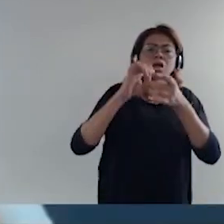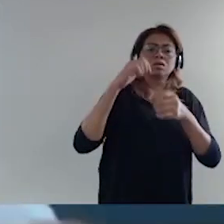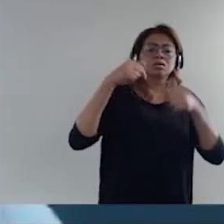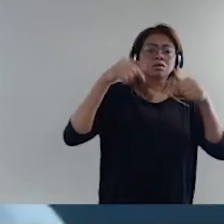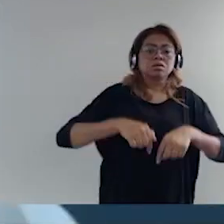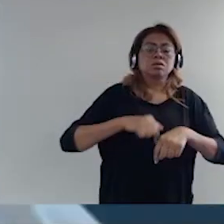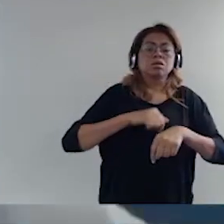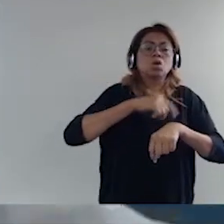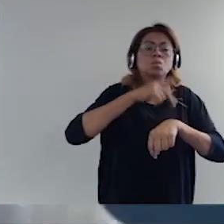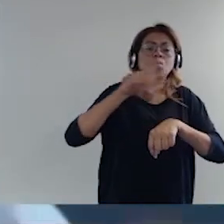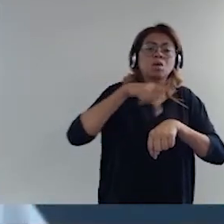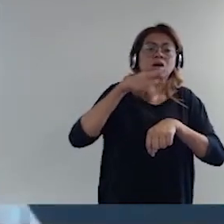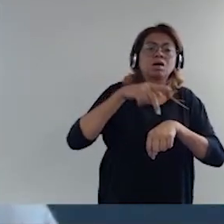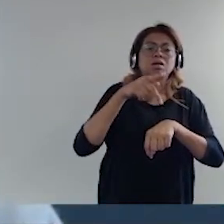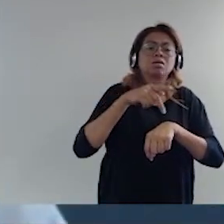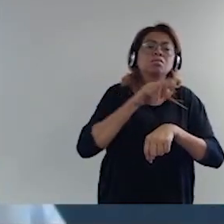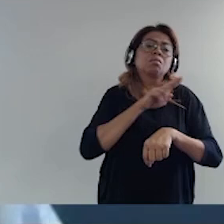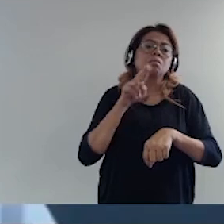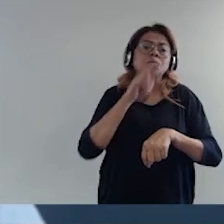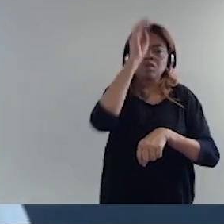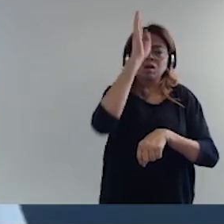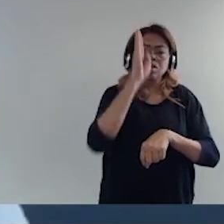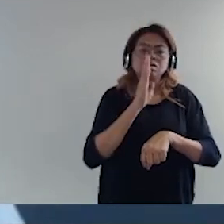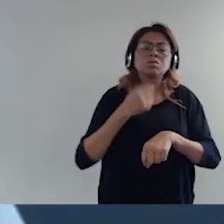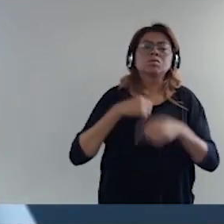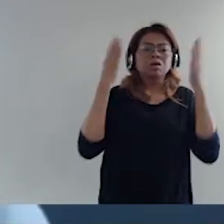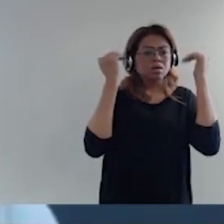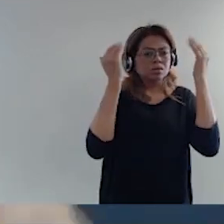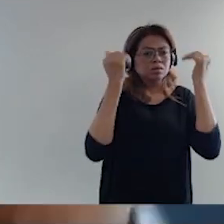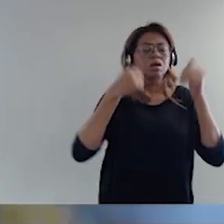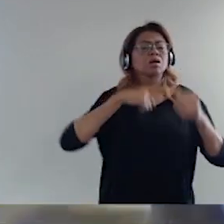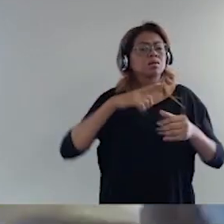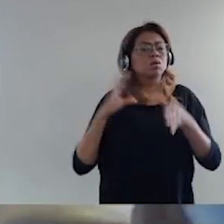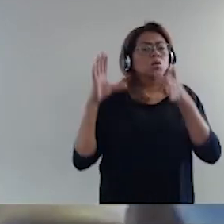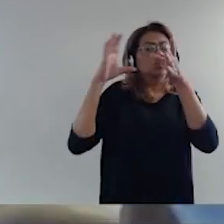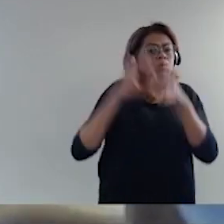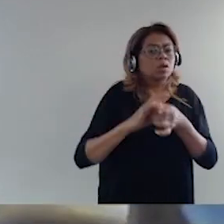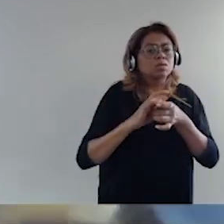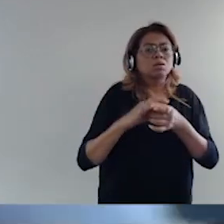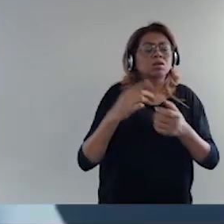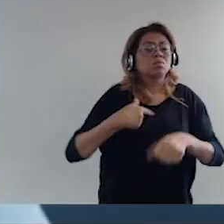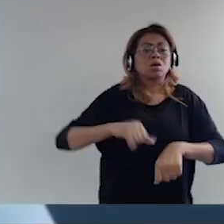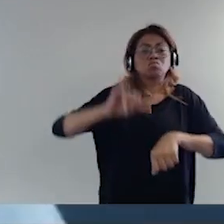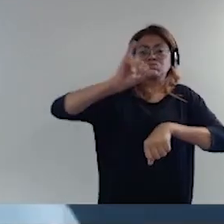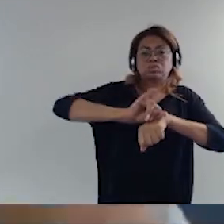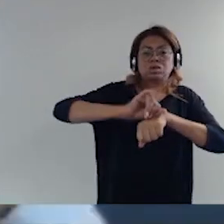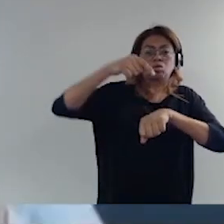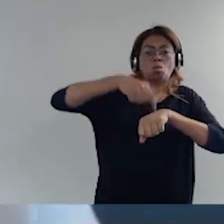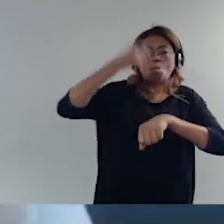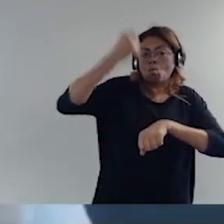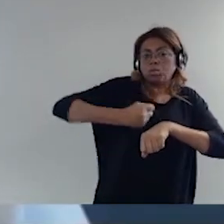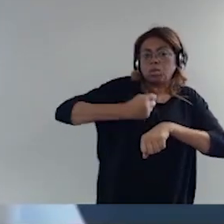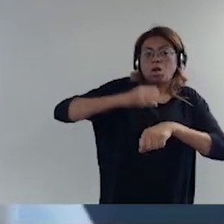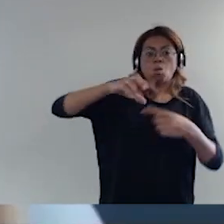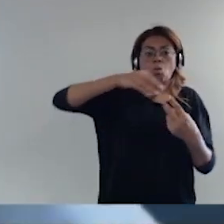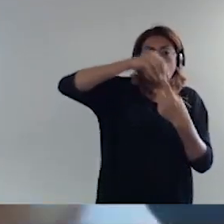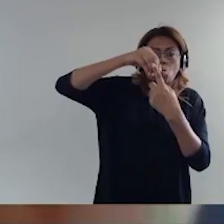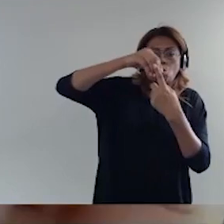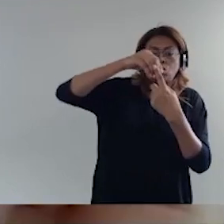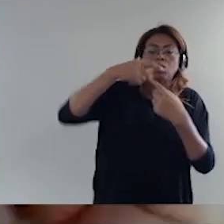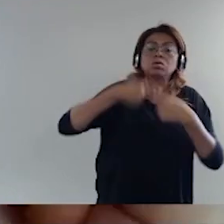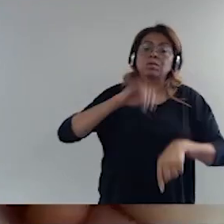dos estados e dos municípios. Não há uma centralização de poder. Né? Eleito